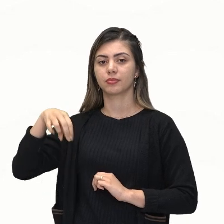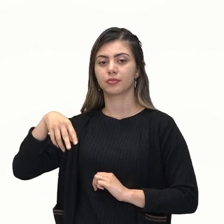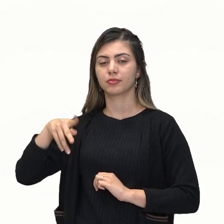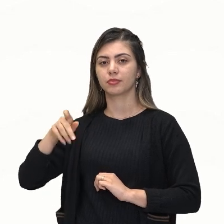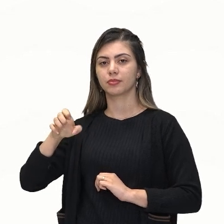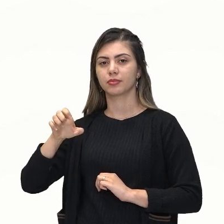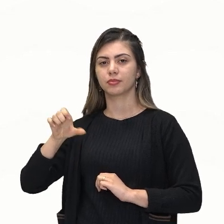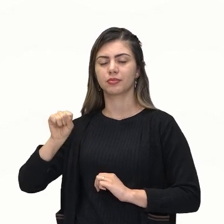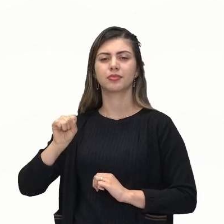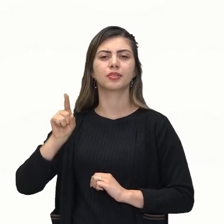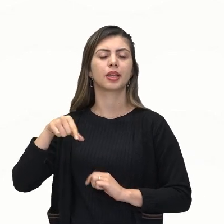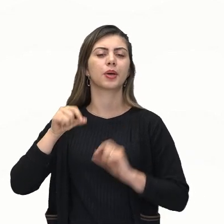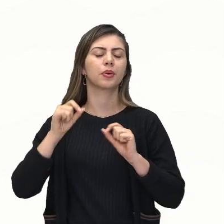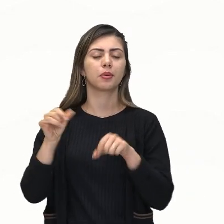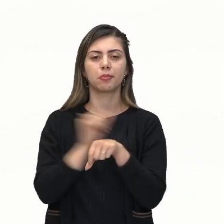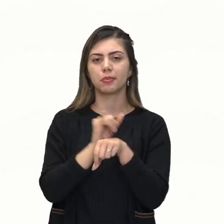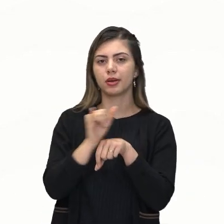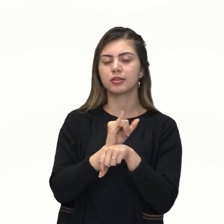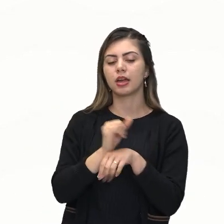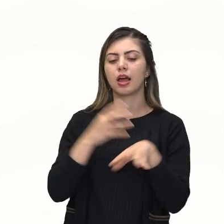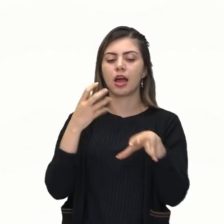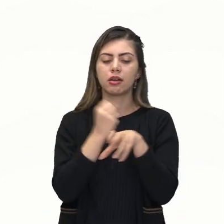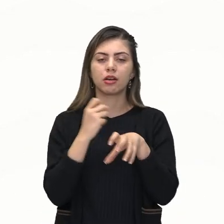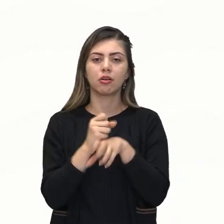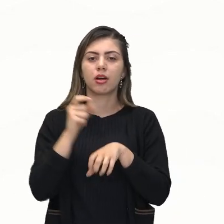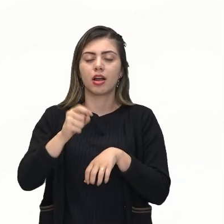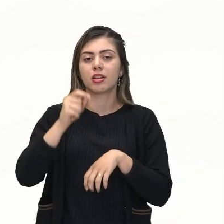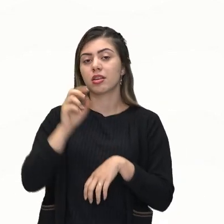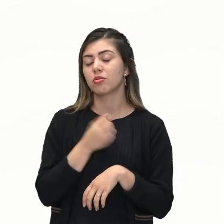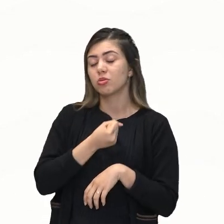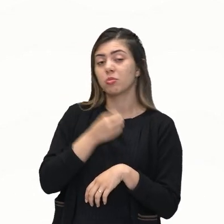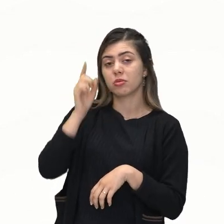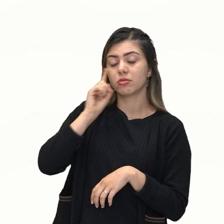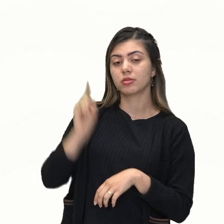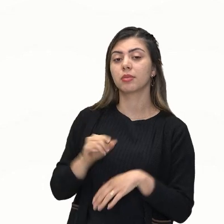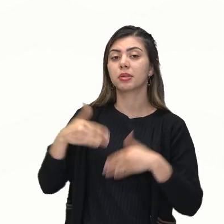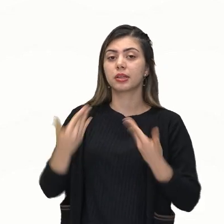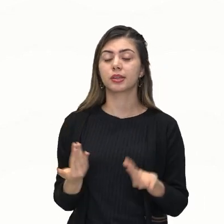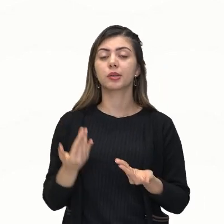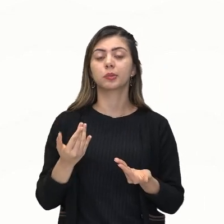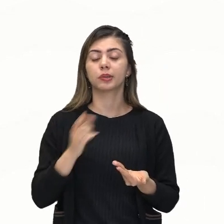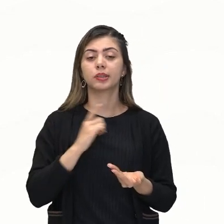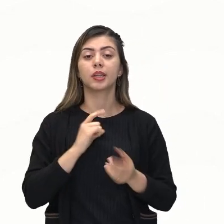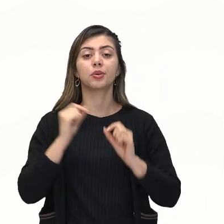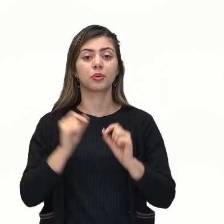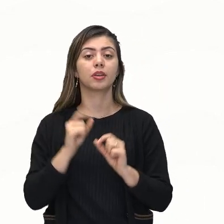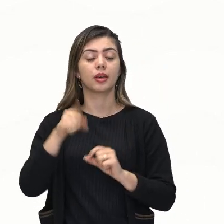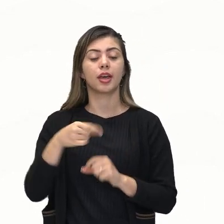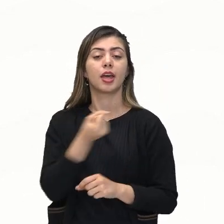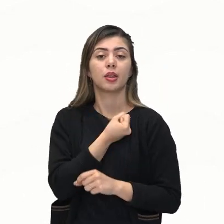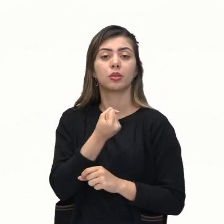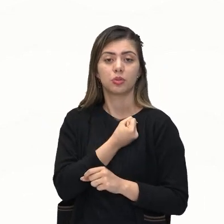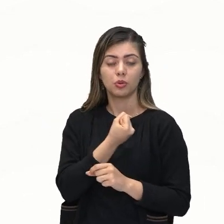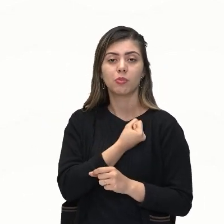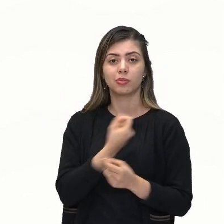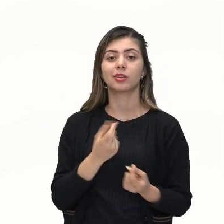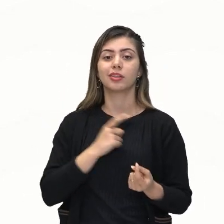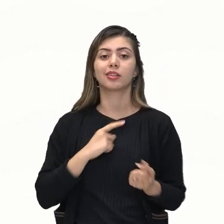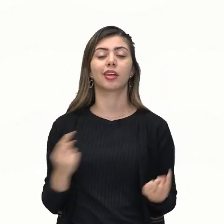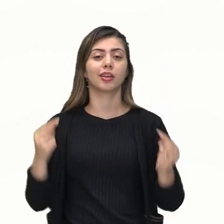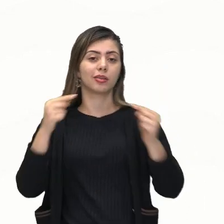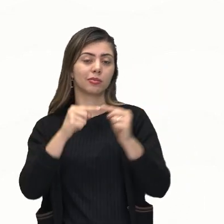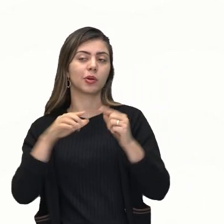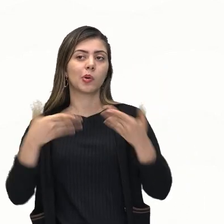valores desconhecidos em problemas que relacionam grandezas diretamente ou